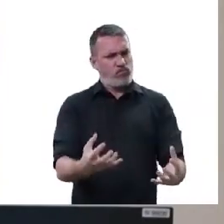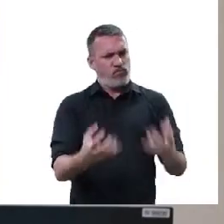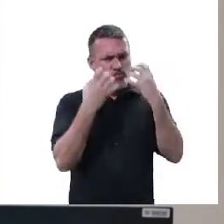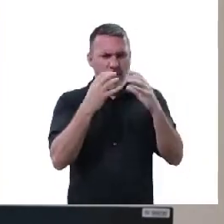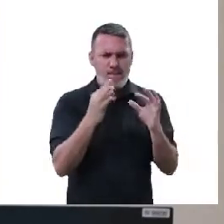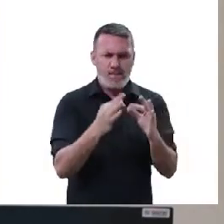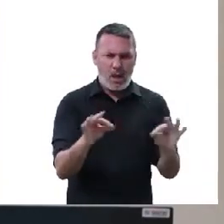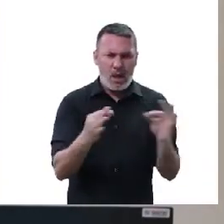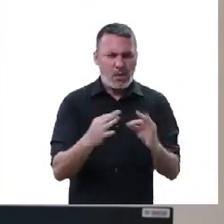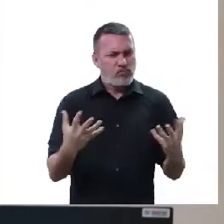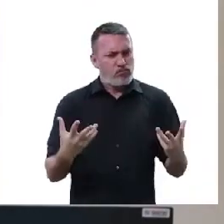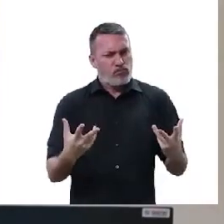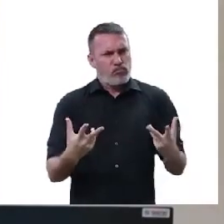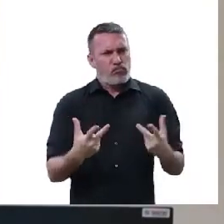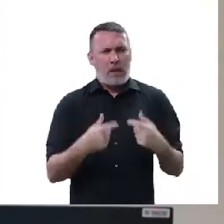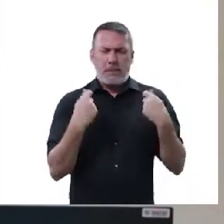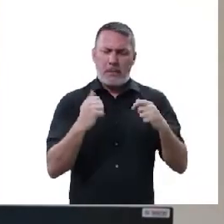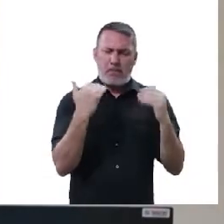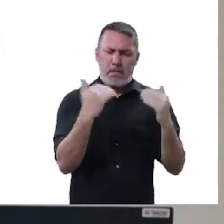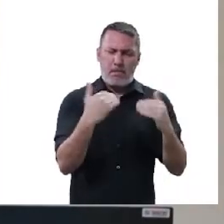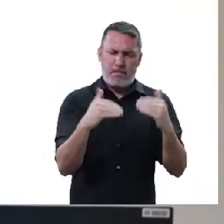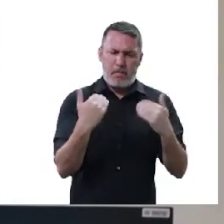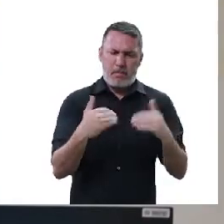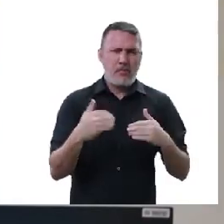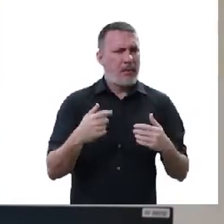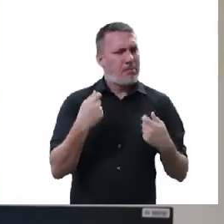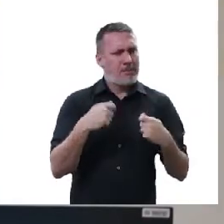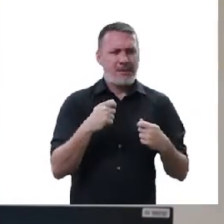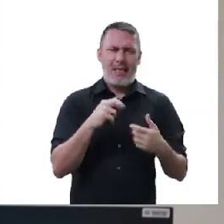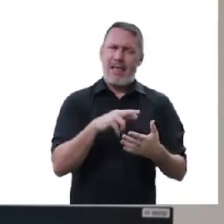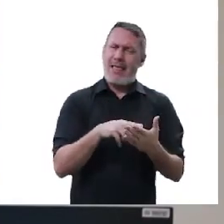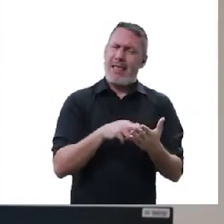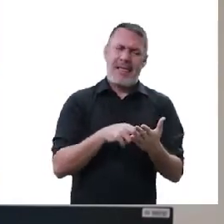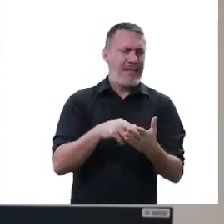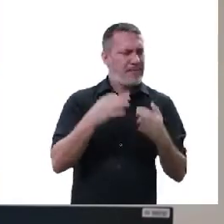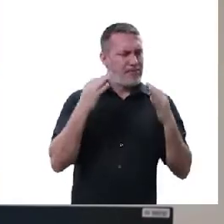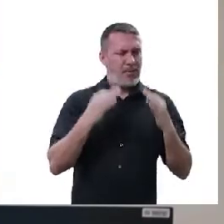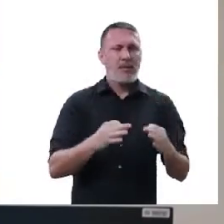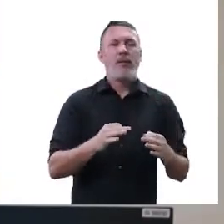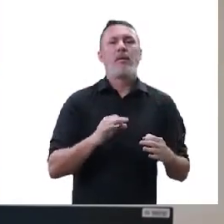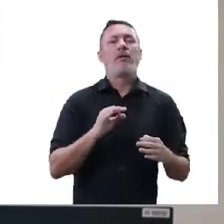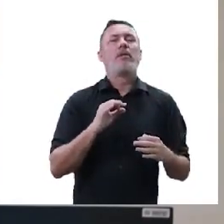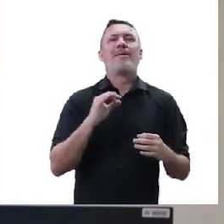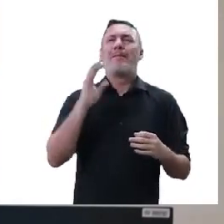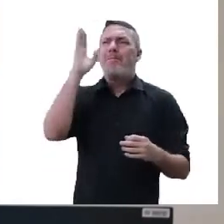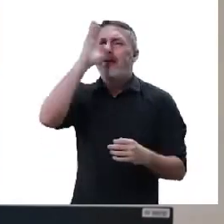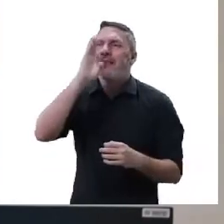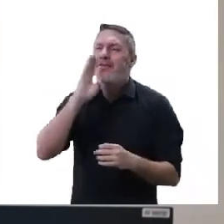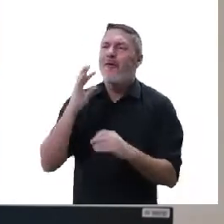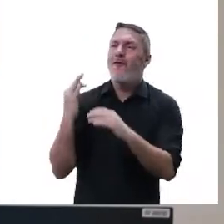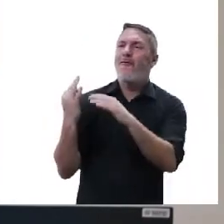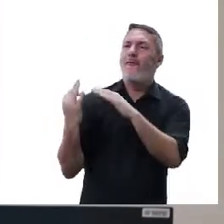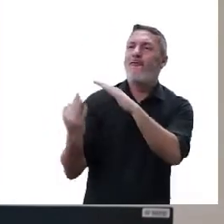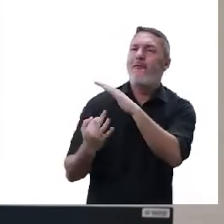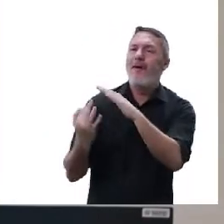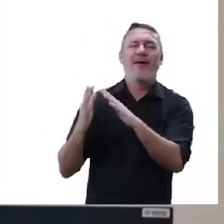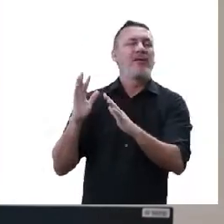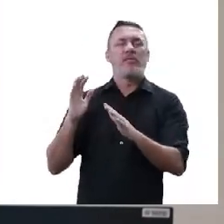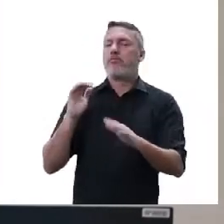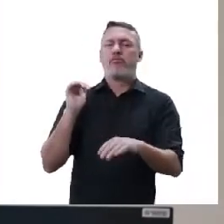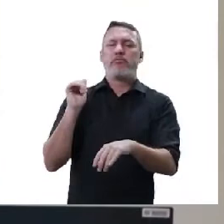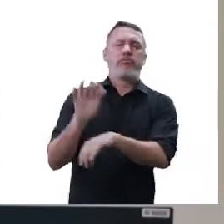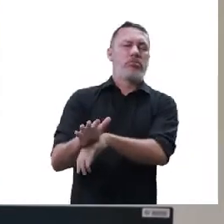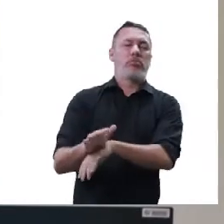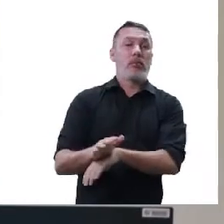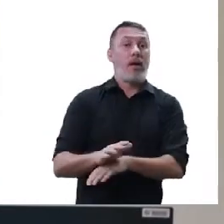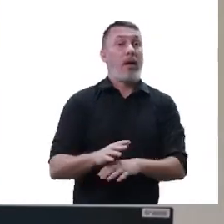esteticamente perfeitos, as frases precisavam ser montadas de forma perfeita, não valorizando assim o falar brasileiro. Aí vem o